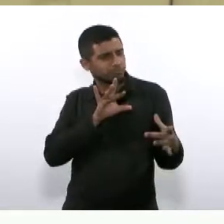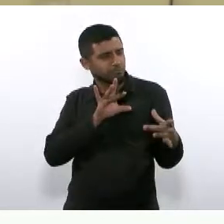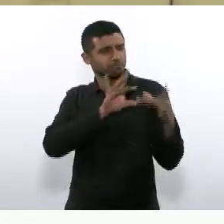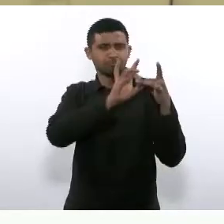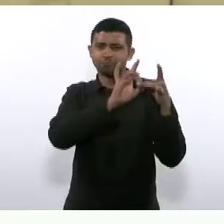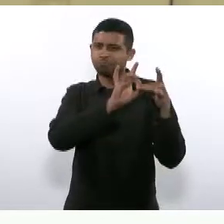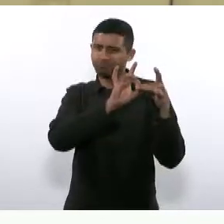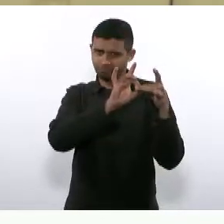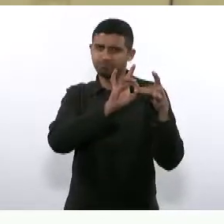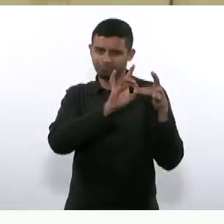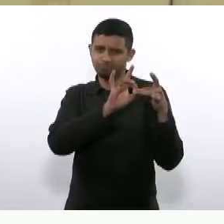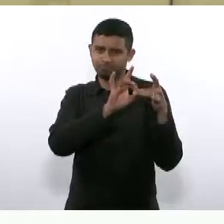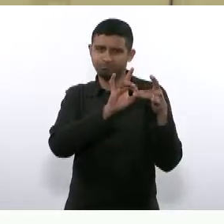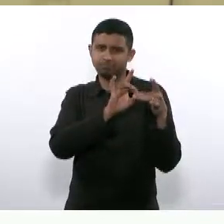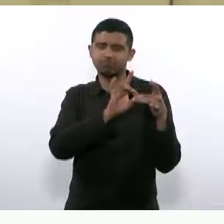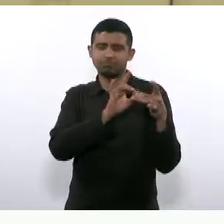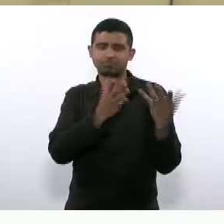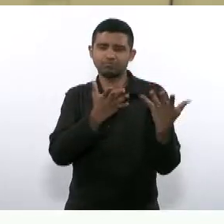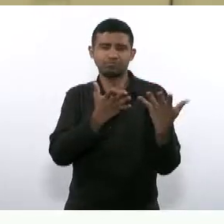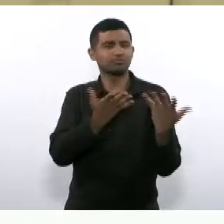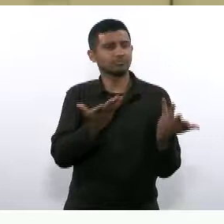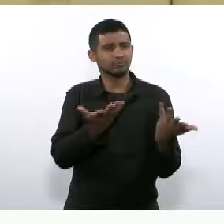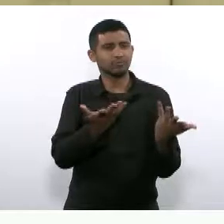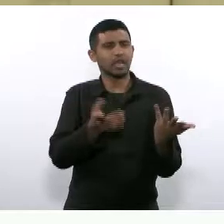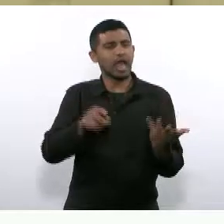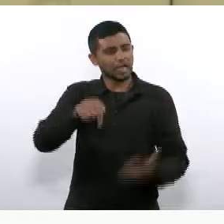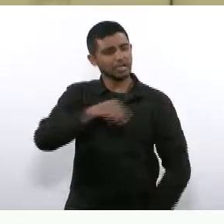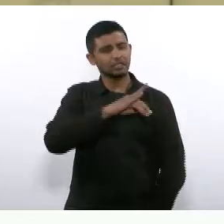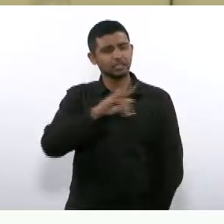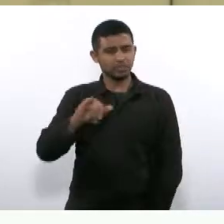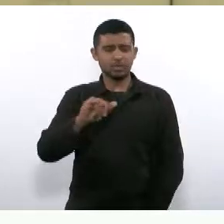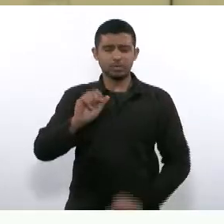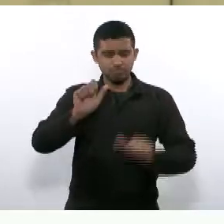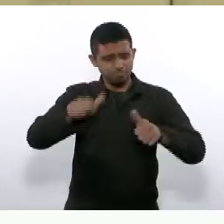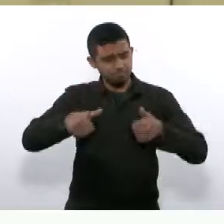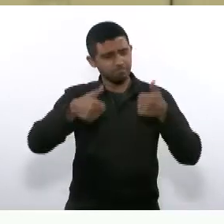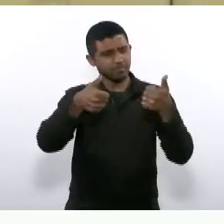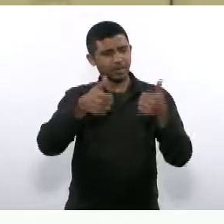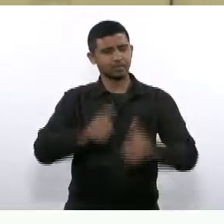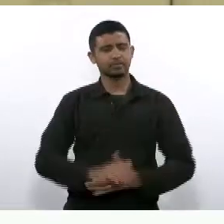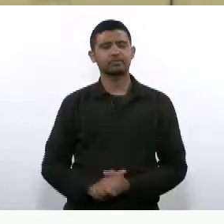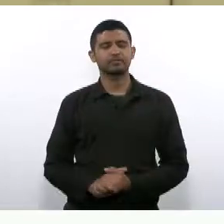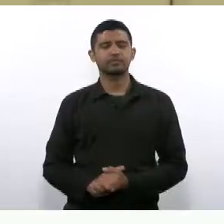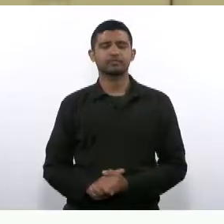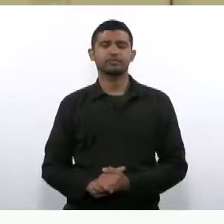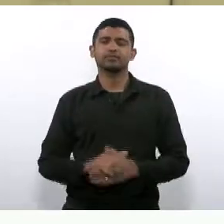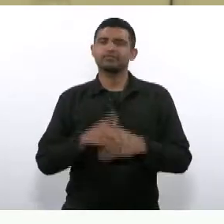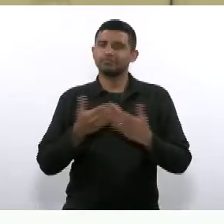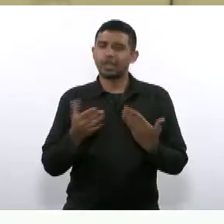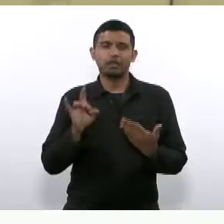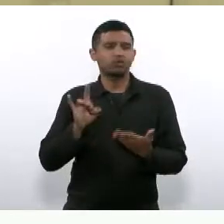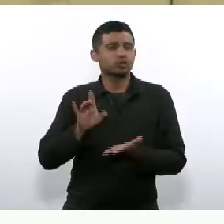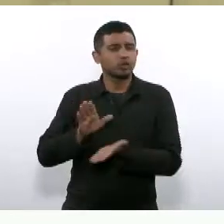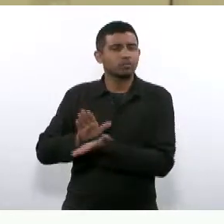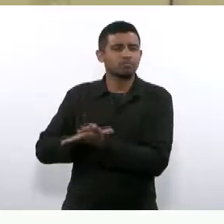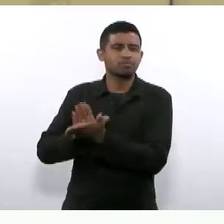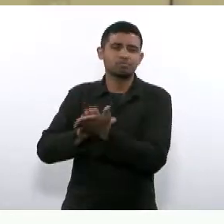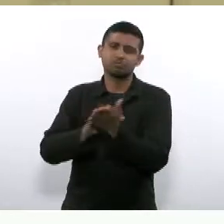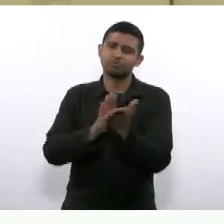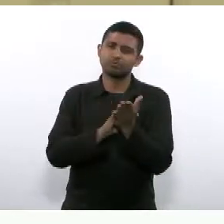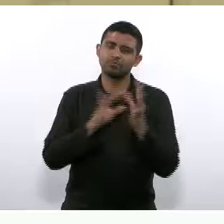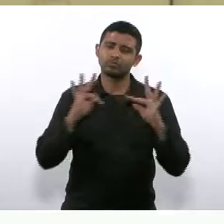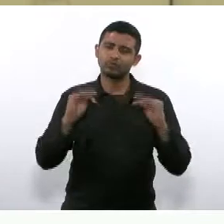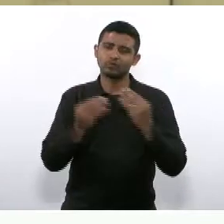CPI saísse um produto de melhor qualidade aqui na casa, né? Então, eu só tenho a parabenizar todas